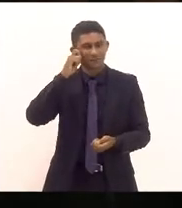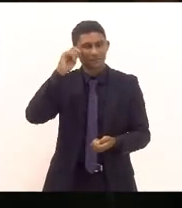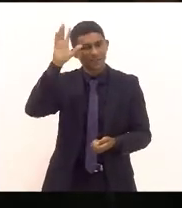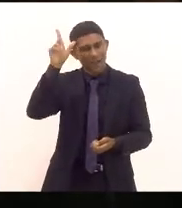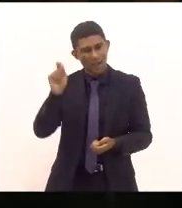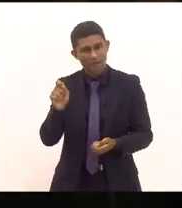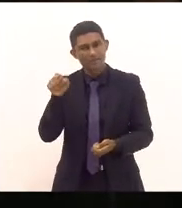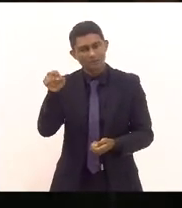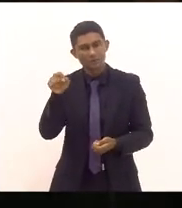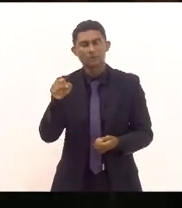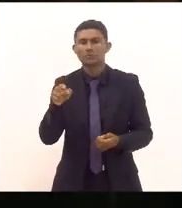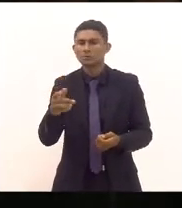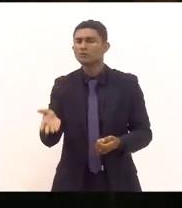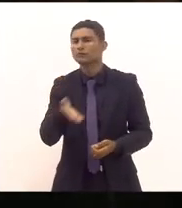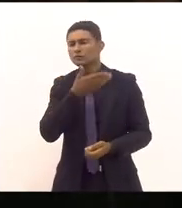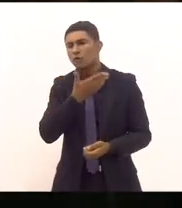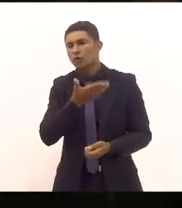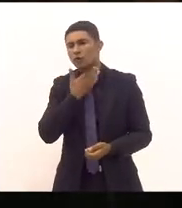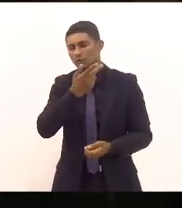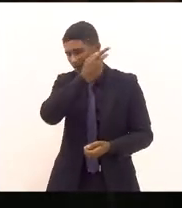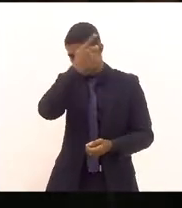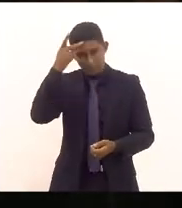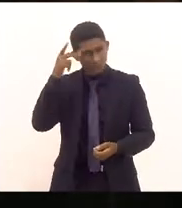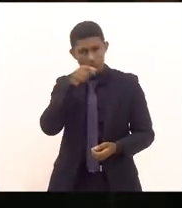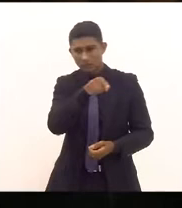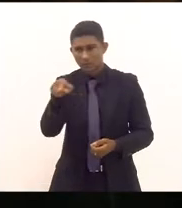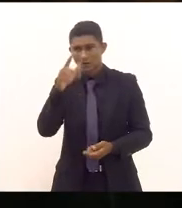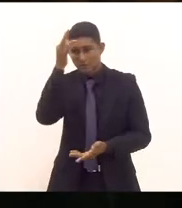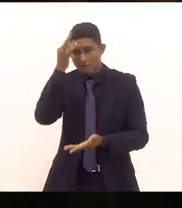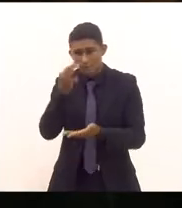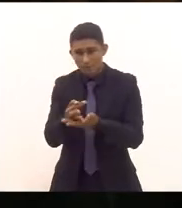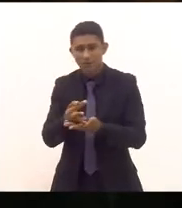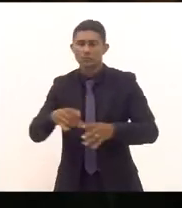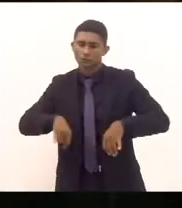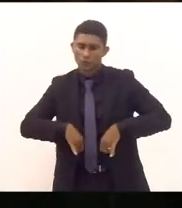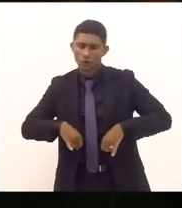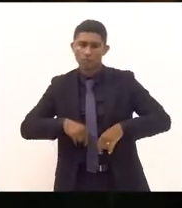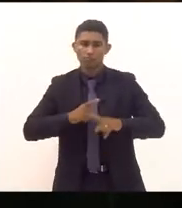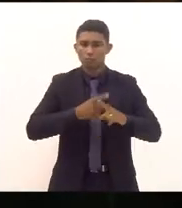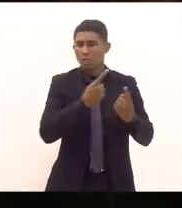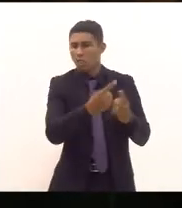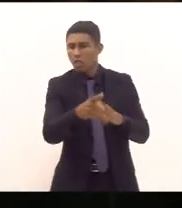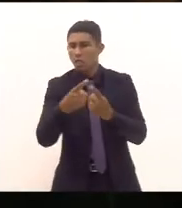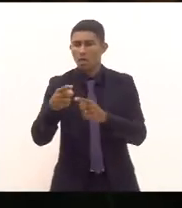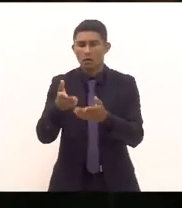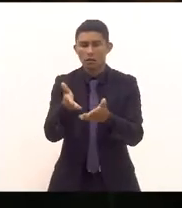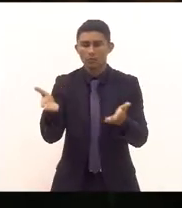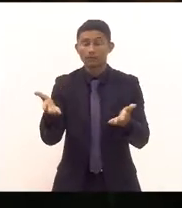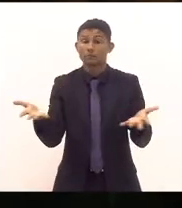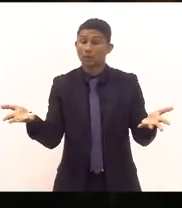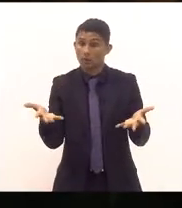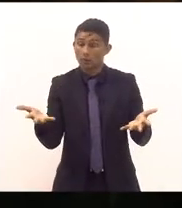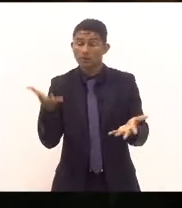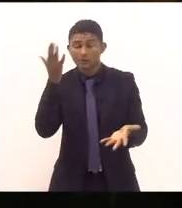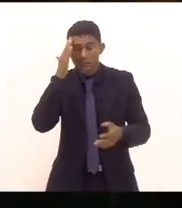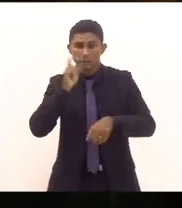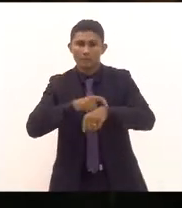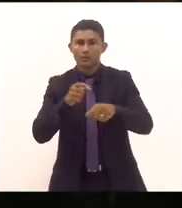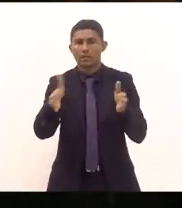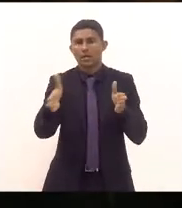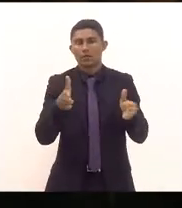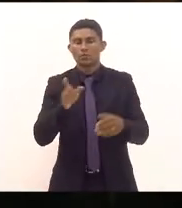que são diariamente perseguidos contra sua fé em tempos de tanto ódio e violência é importante demais